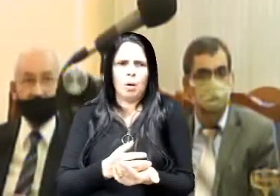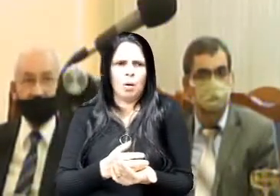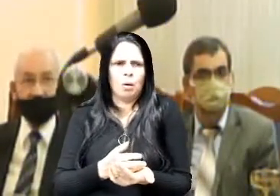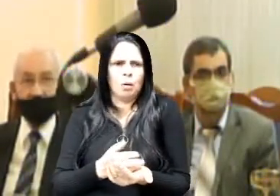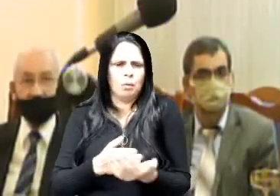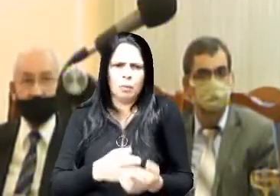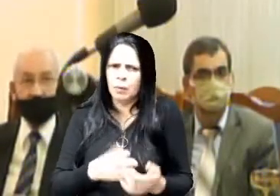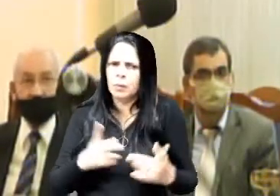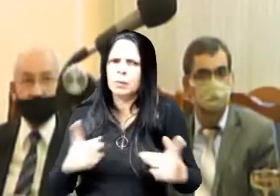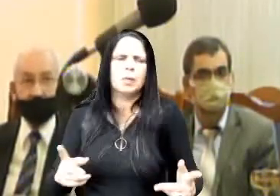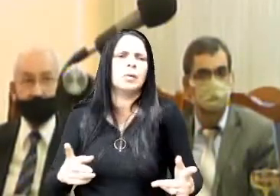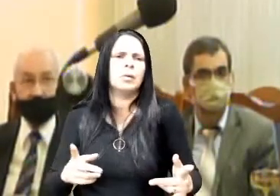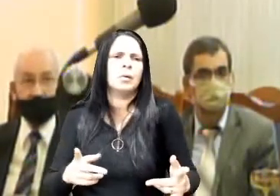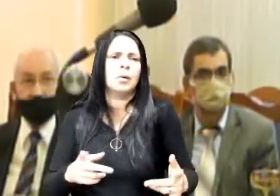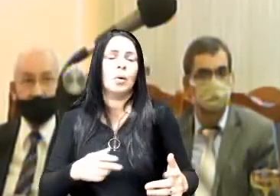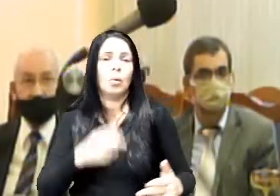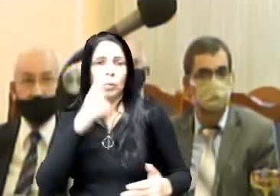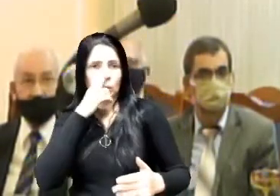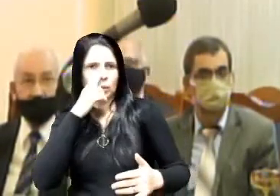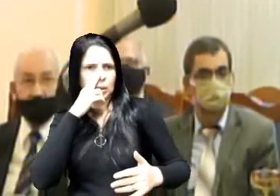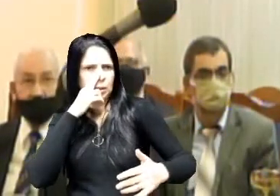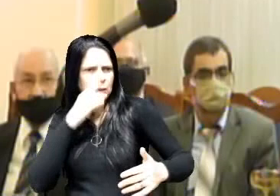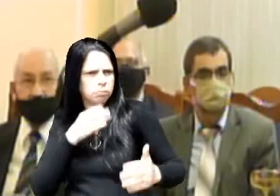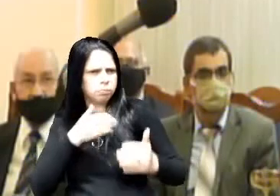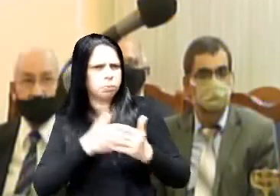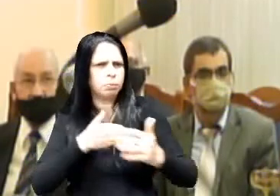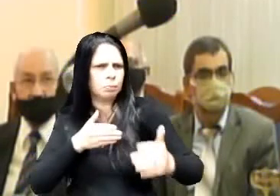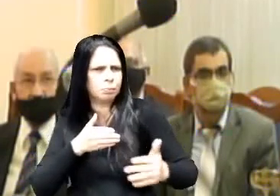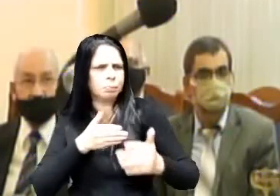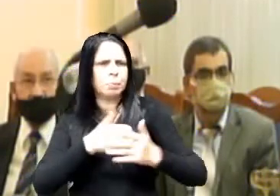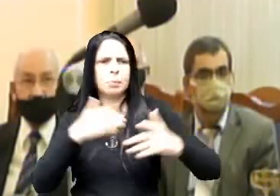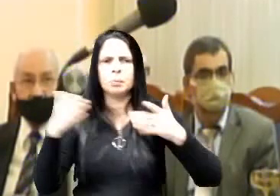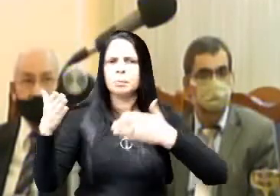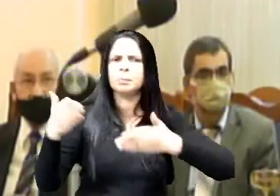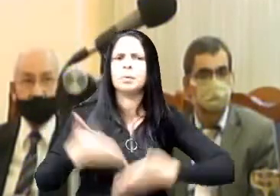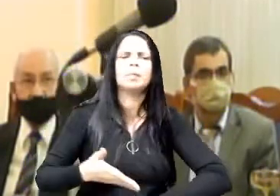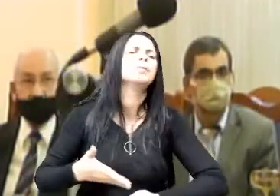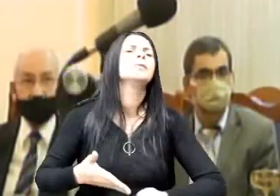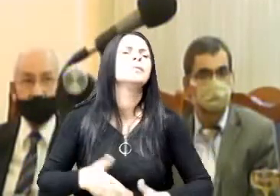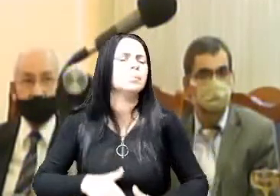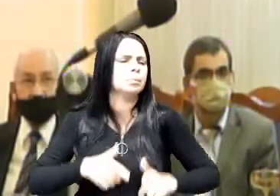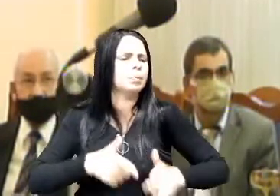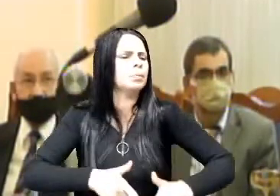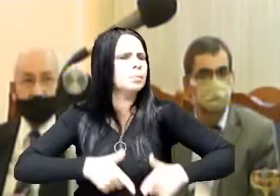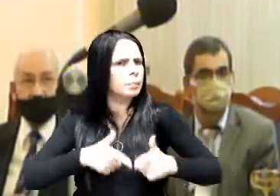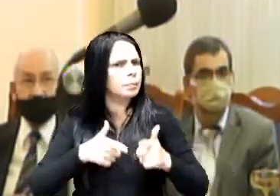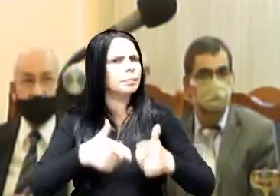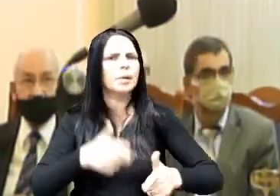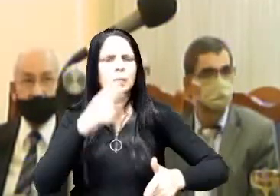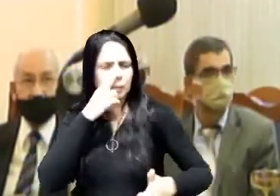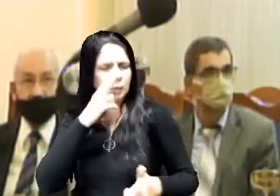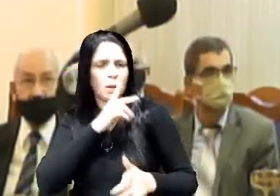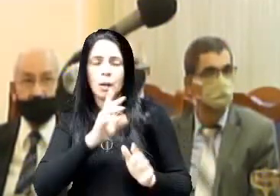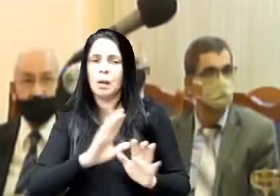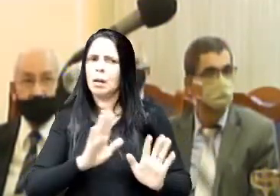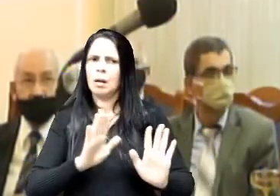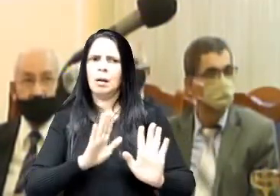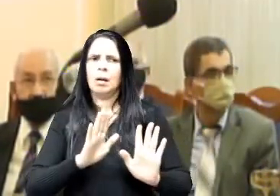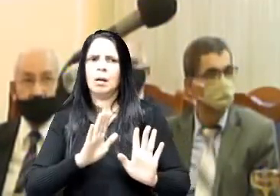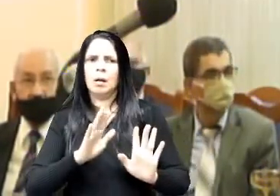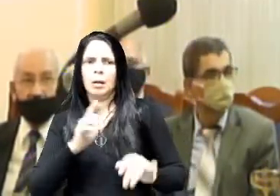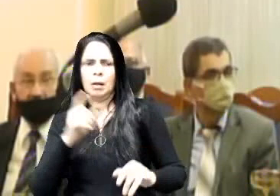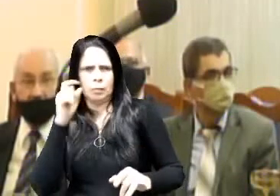anormal. Um crente enfrenta a prova, um crente enfrenta a luta. Isso é